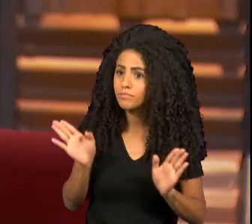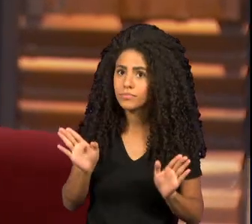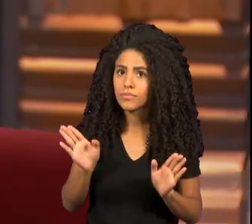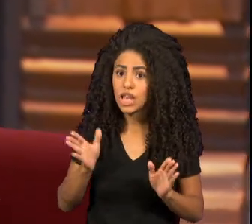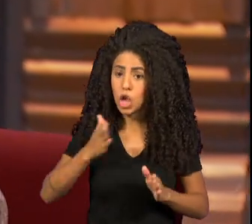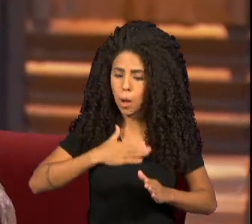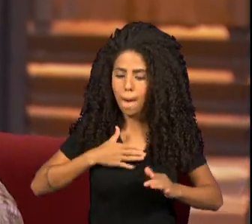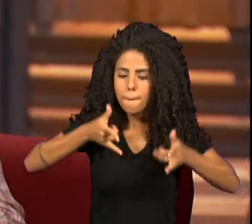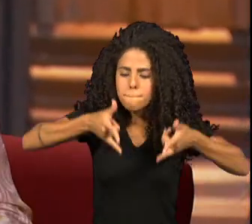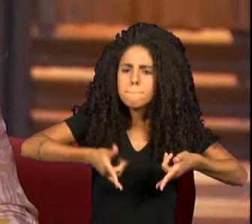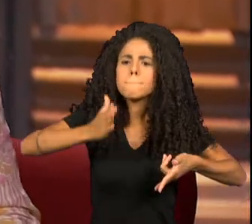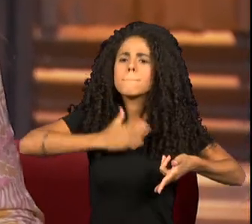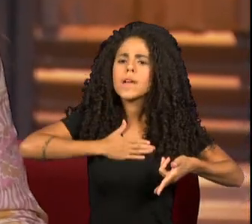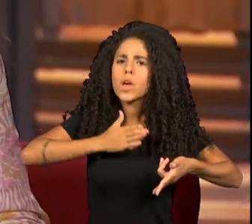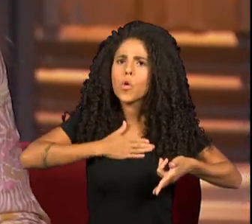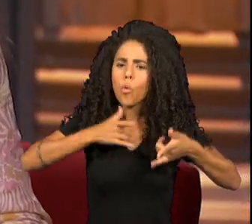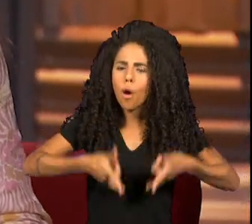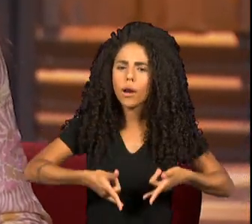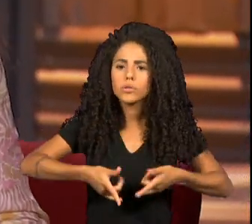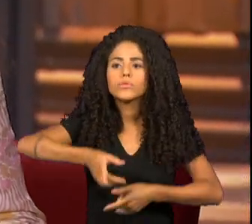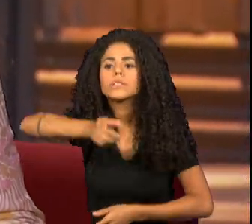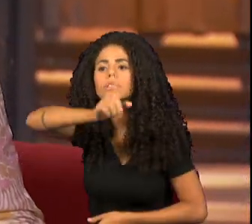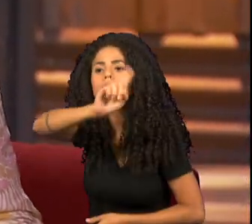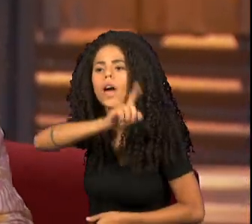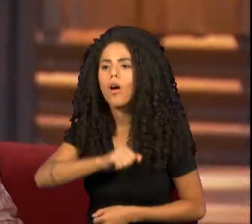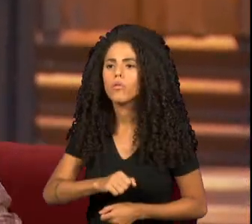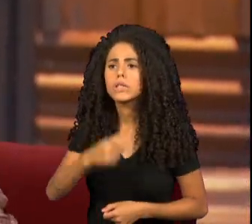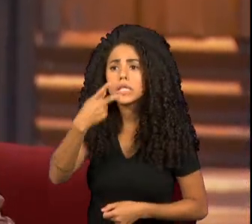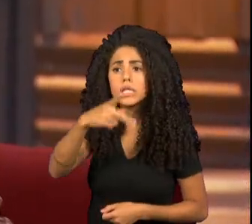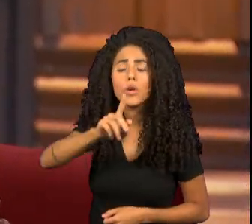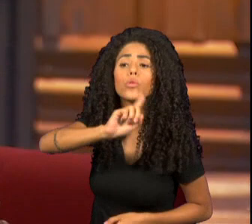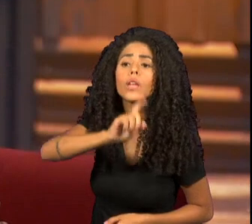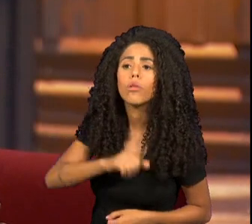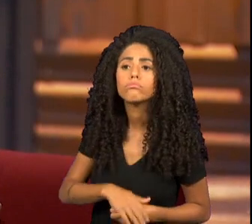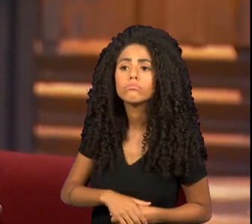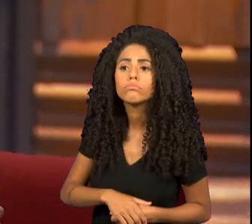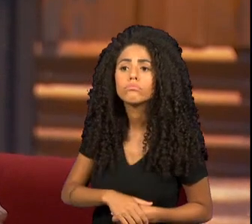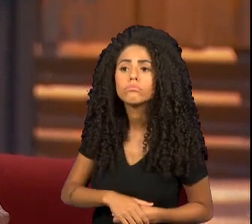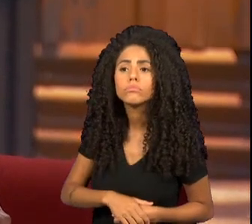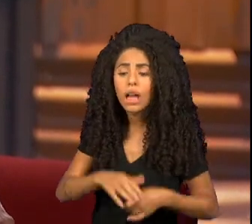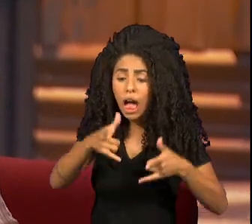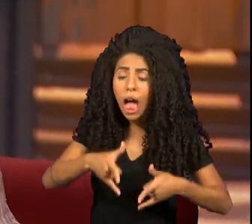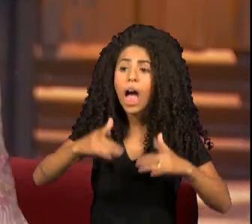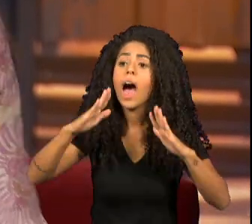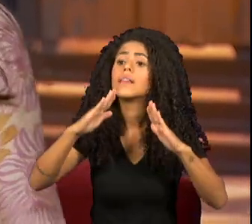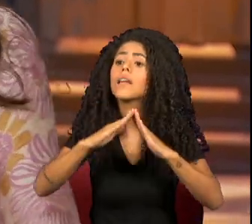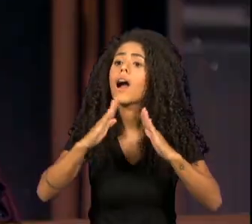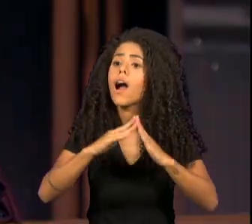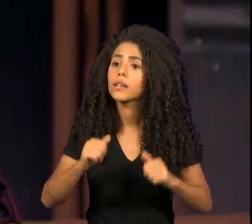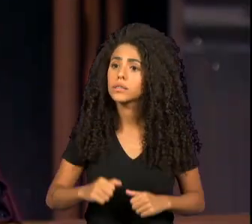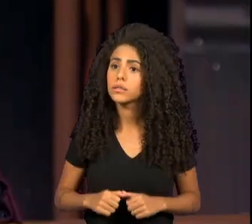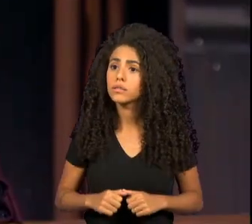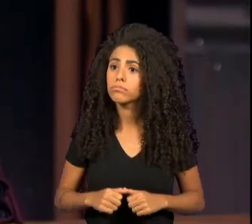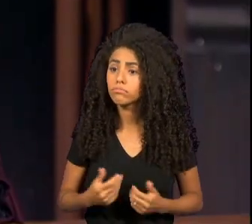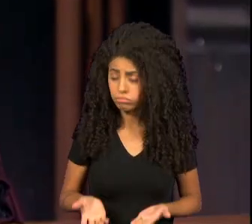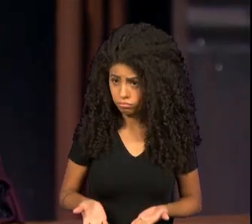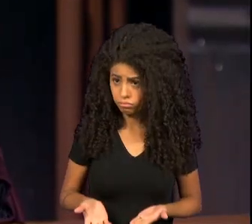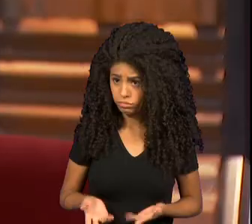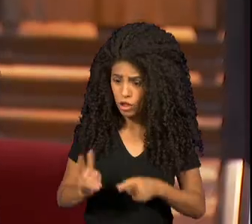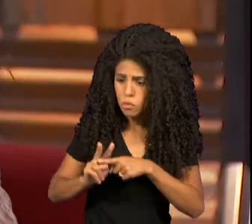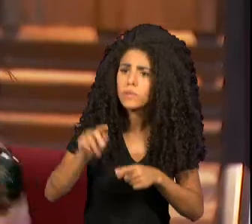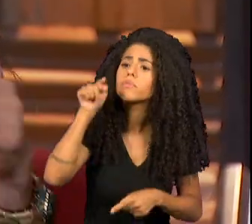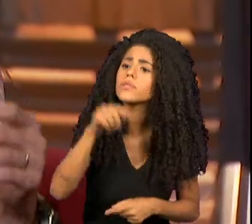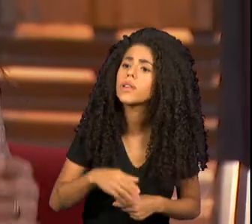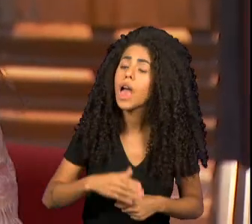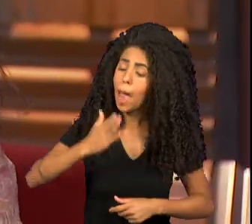aqui é o meu quarto não isso não é o seu quarto a ação que eu faço para você que